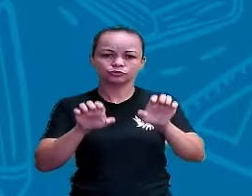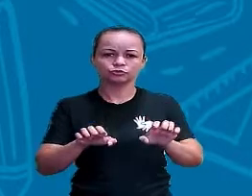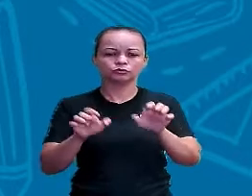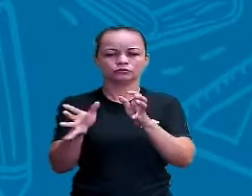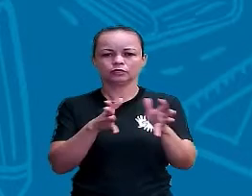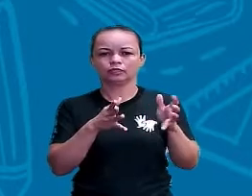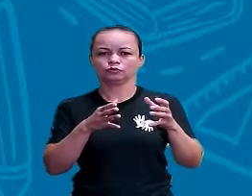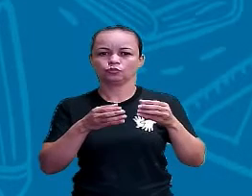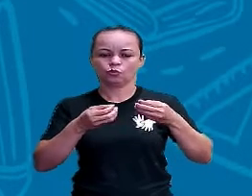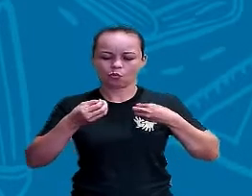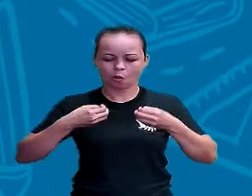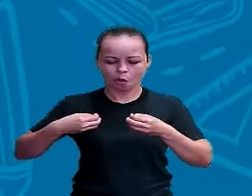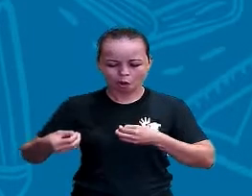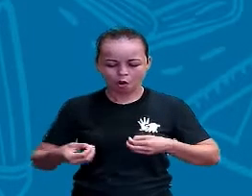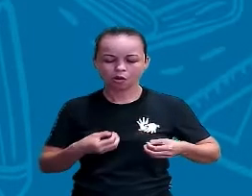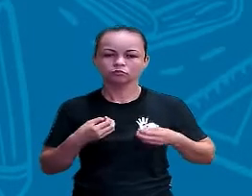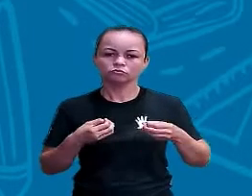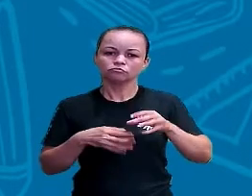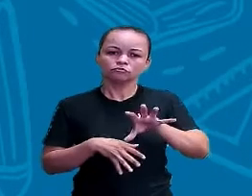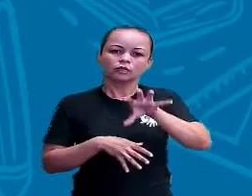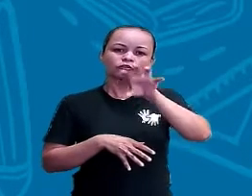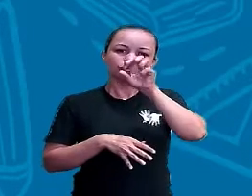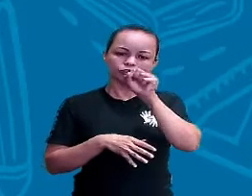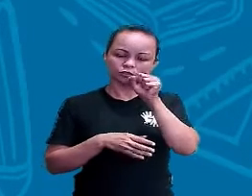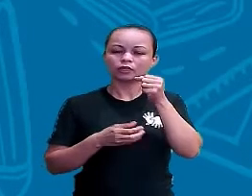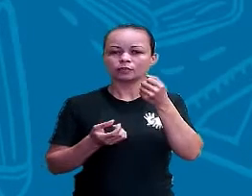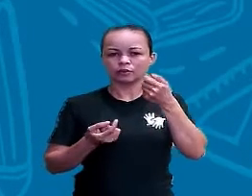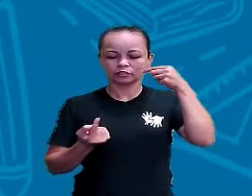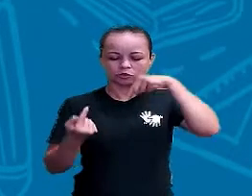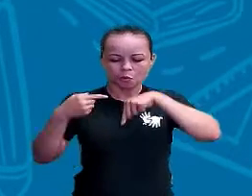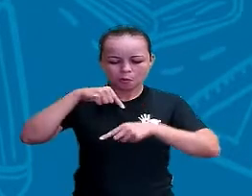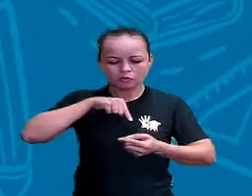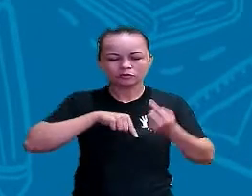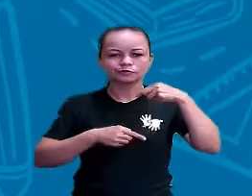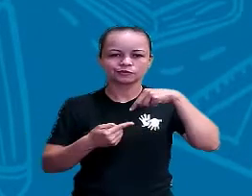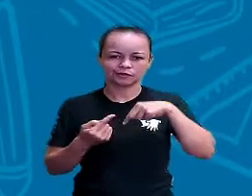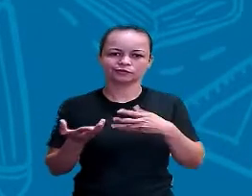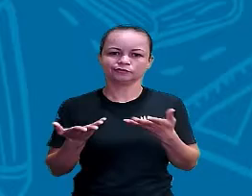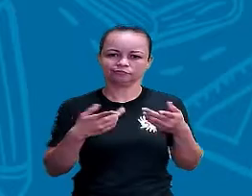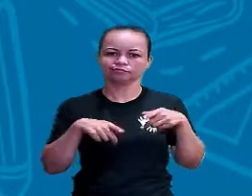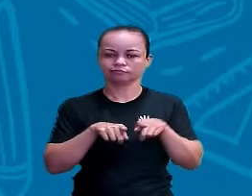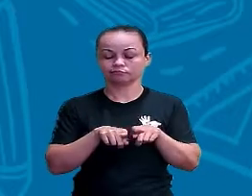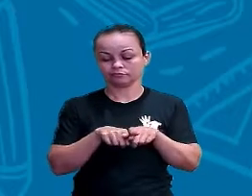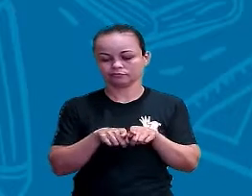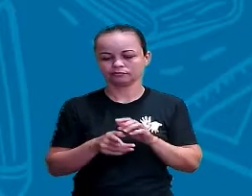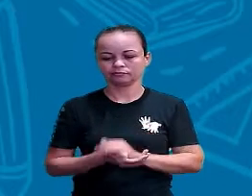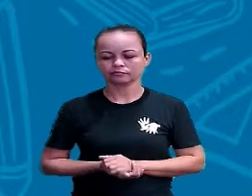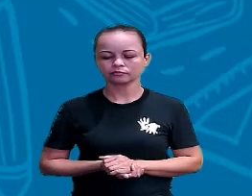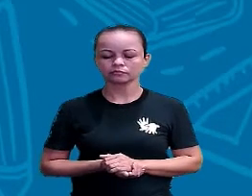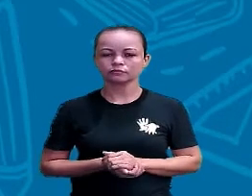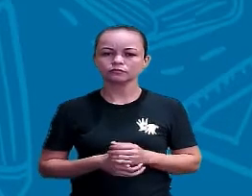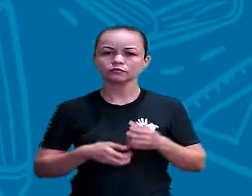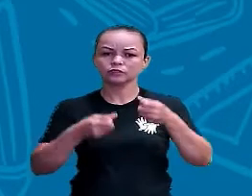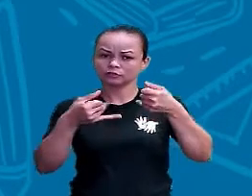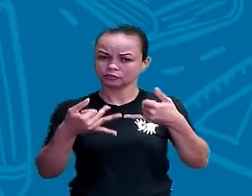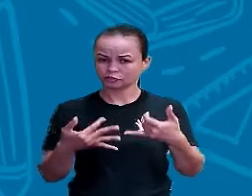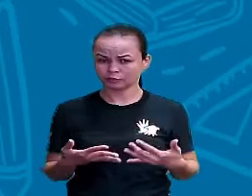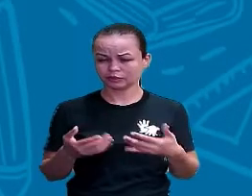associados ao sistema respiratório, que compõe esse sistema circulatório, tá certo? Então, quando a gente fala em